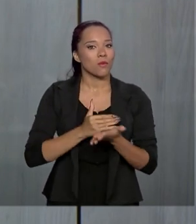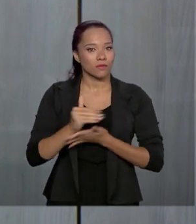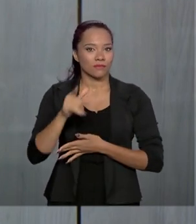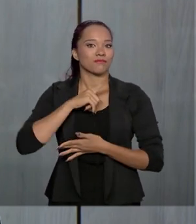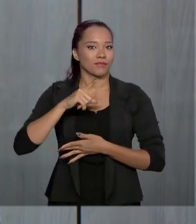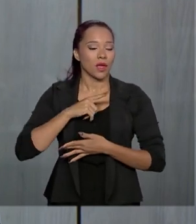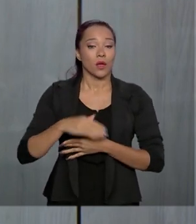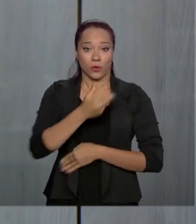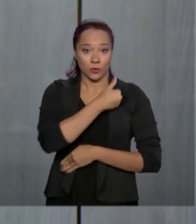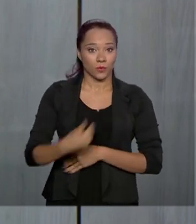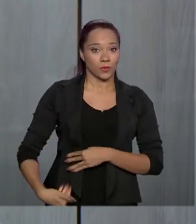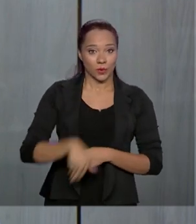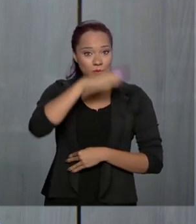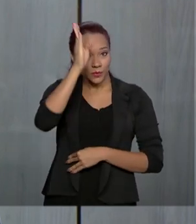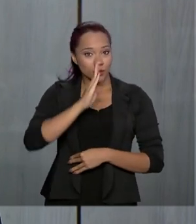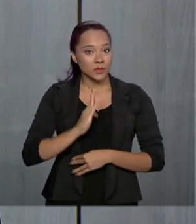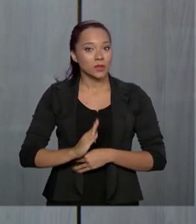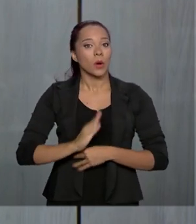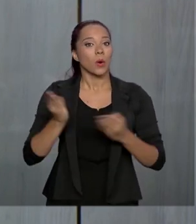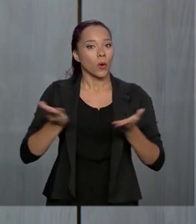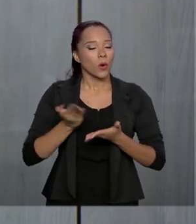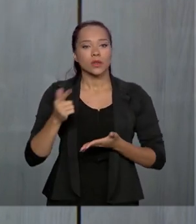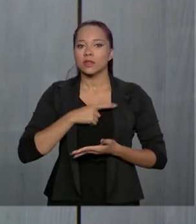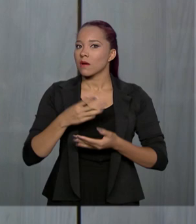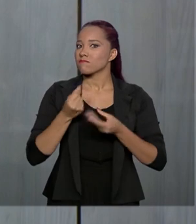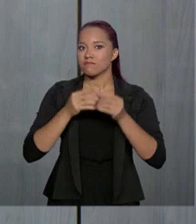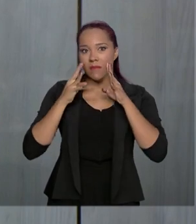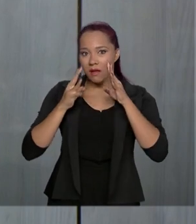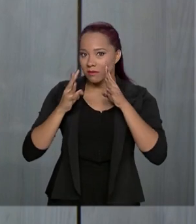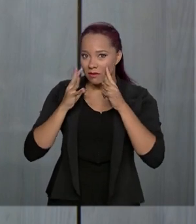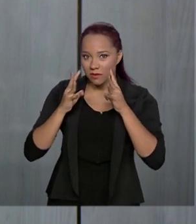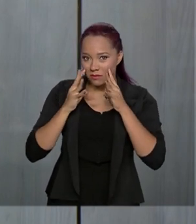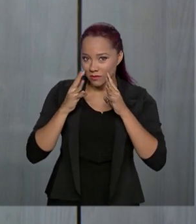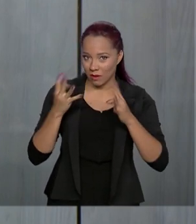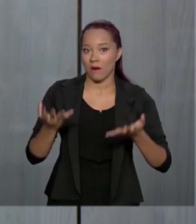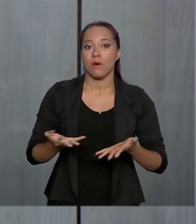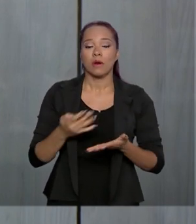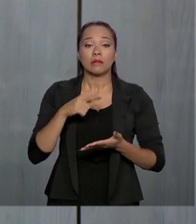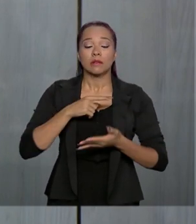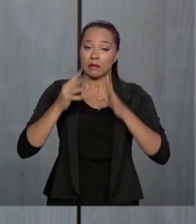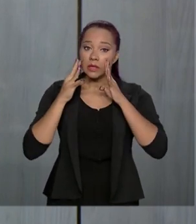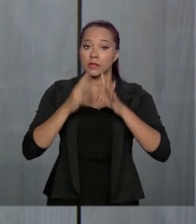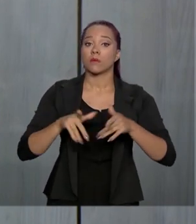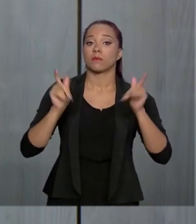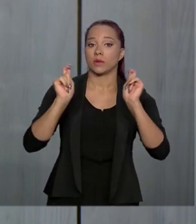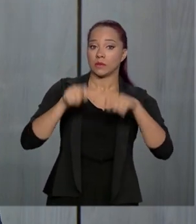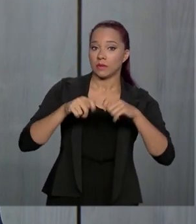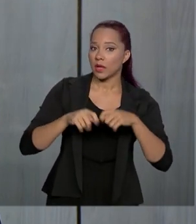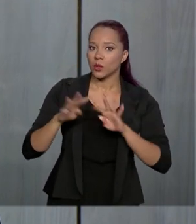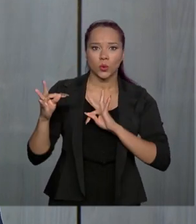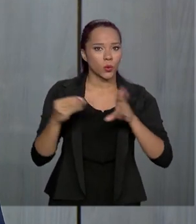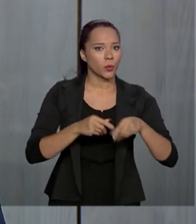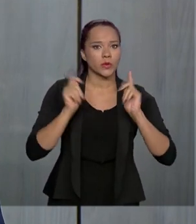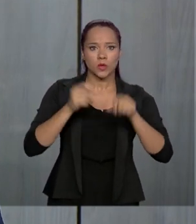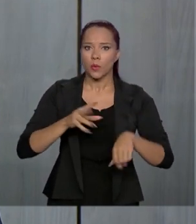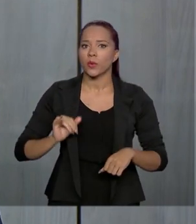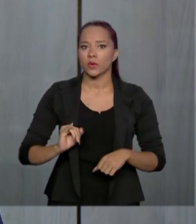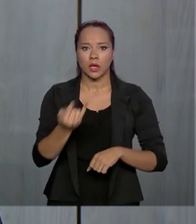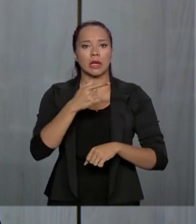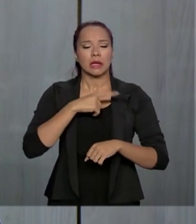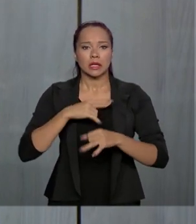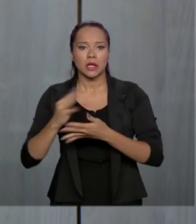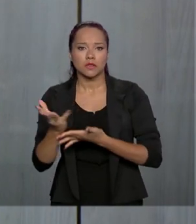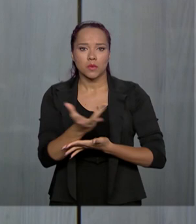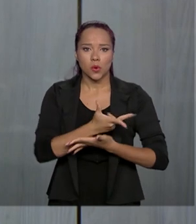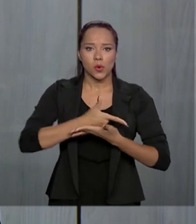e o governo brasileiro está muito atento a essas possibilidades e a esses incrementos de